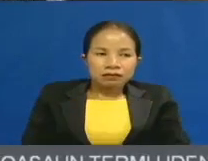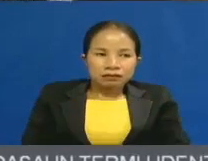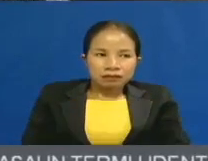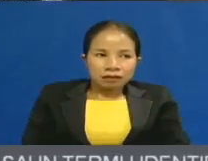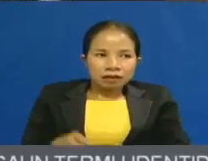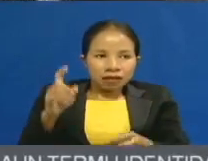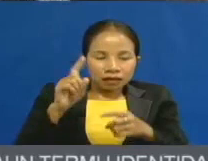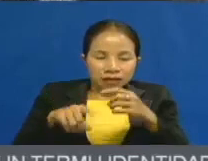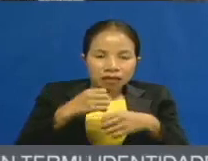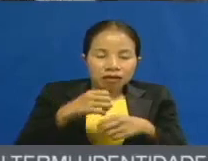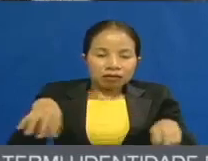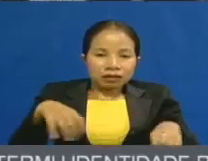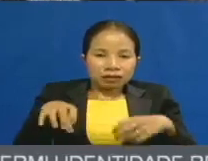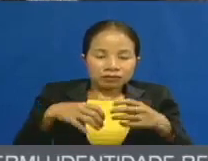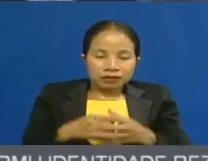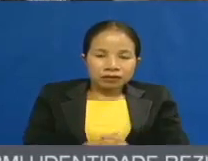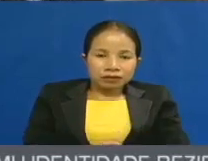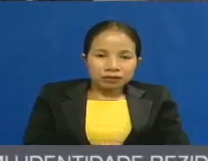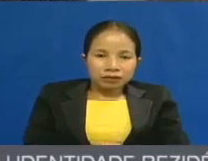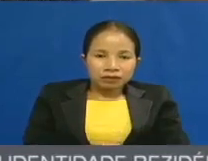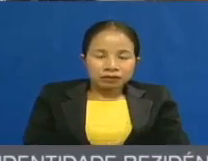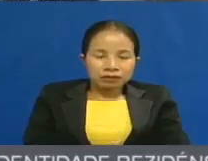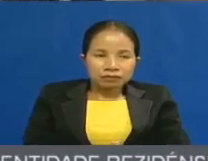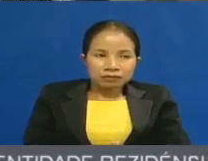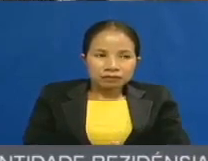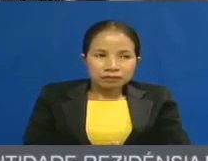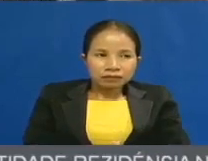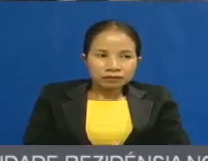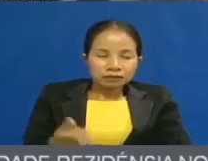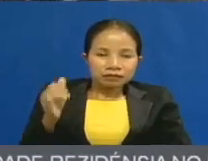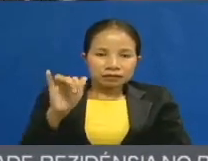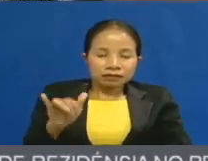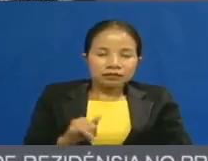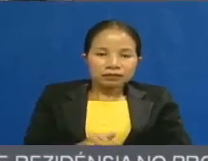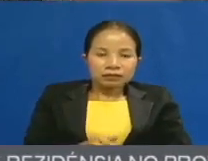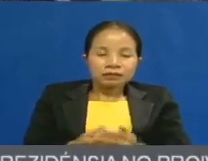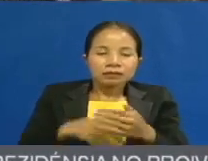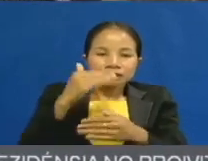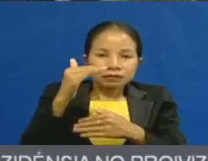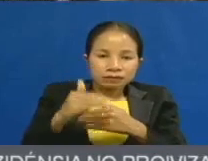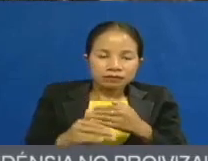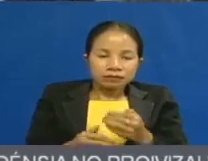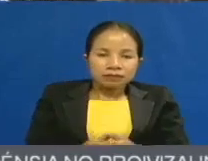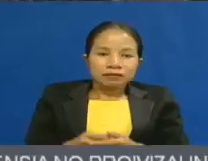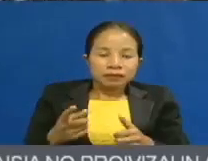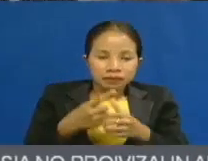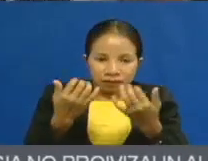fisicamente, la bela halo na serviço. E a pentel, se ira se fazer tu irmã, fazer primeiro macna,